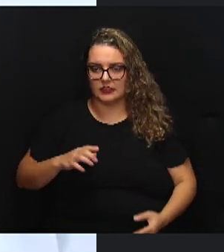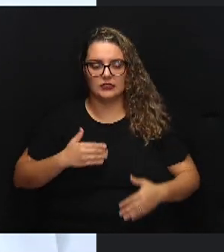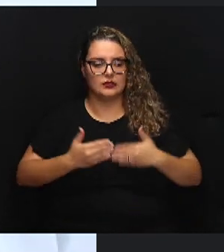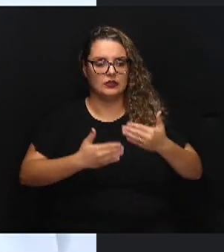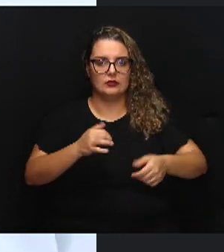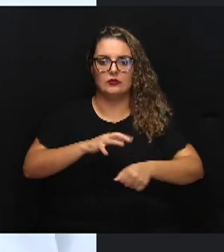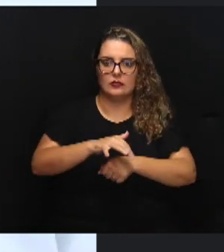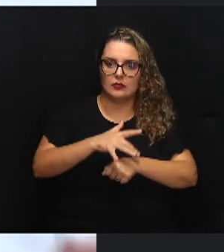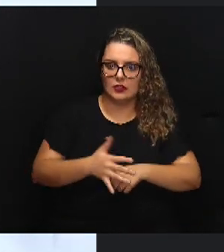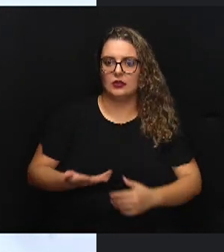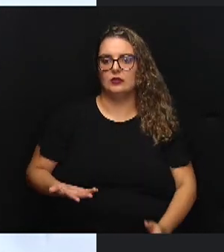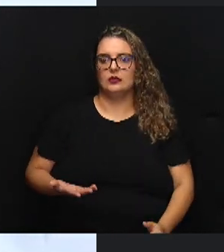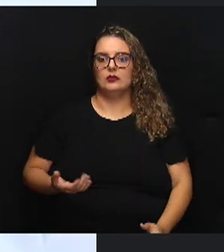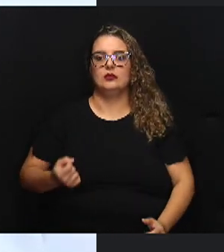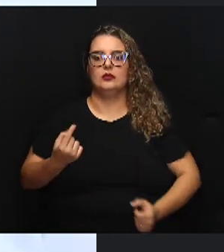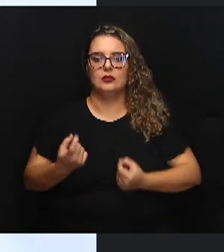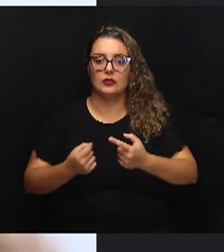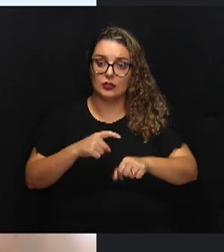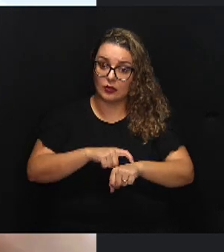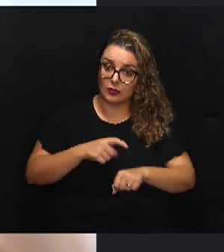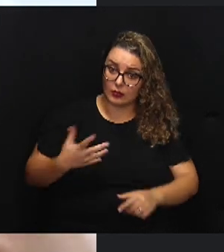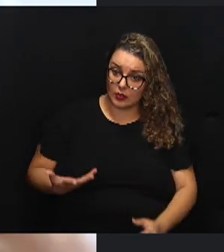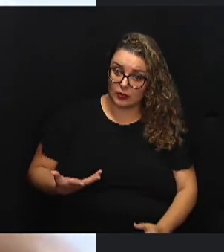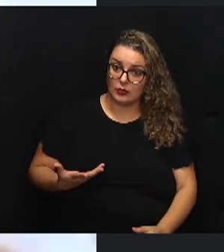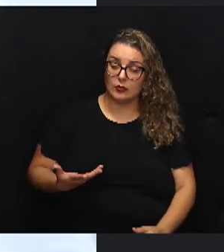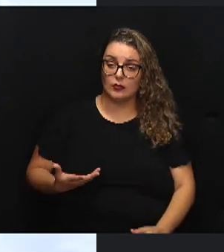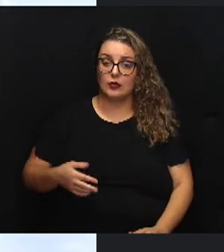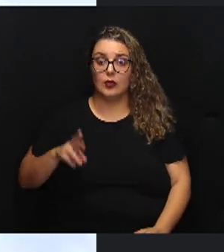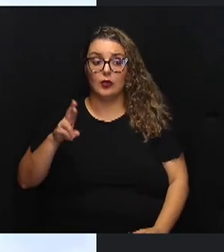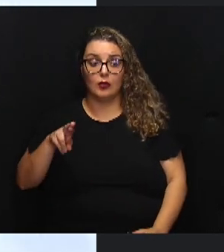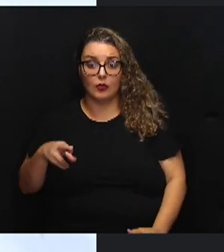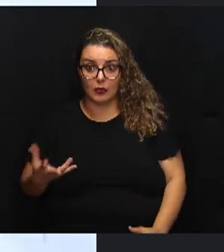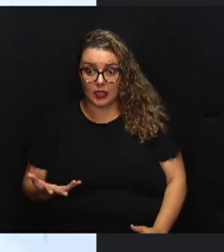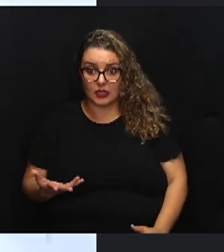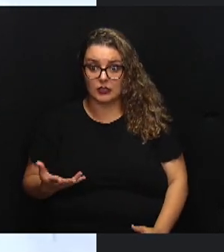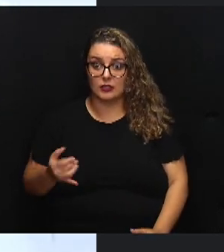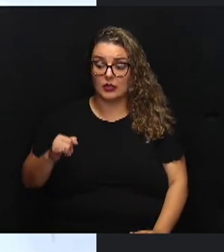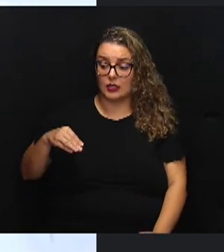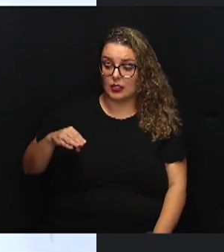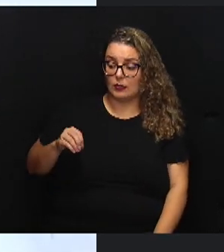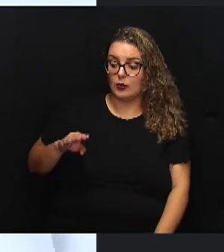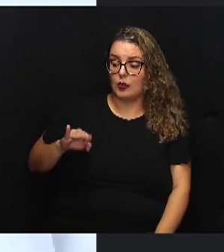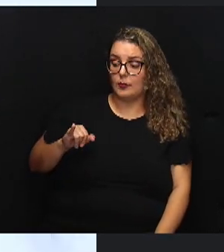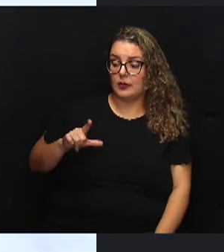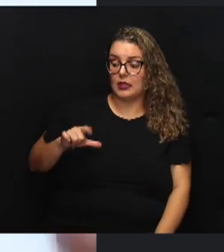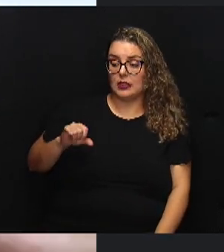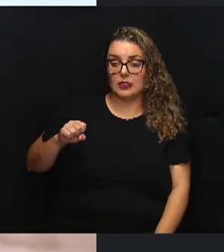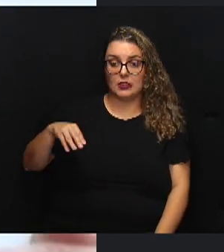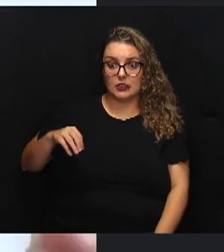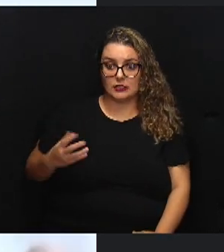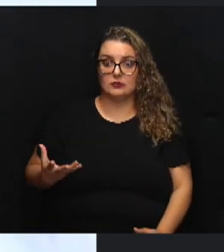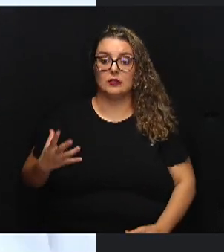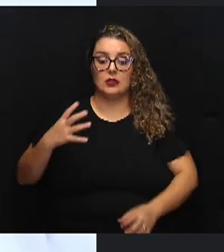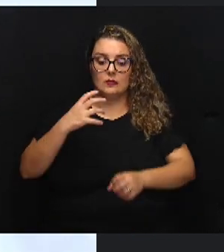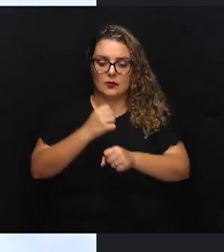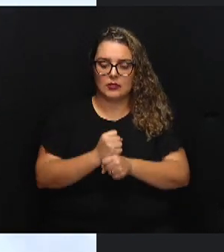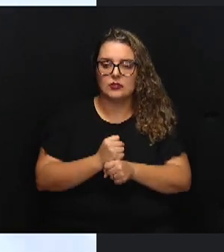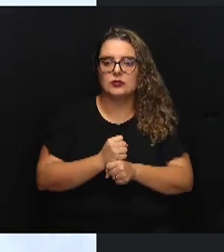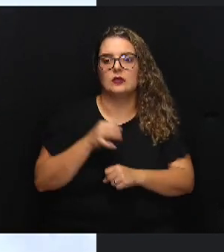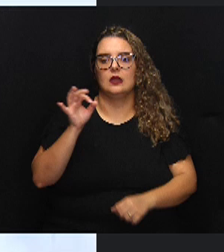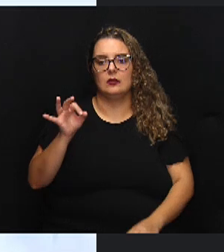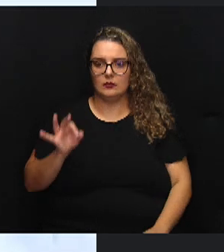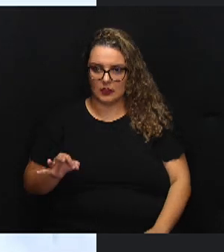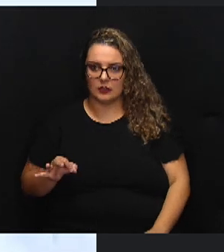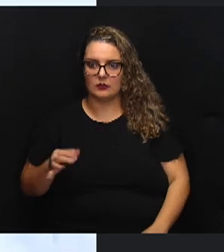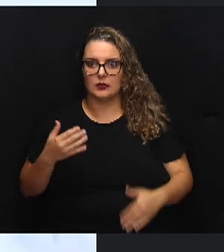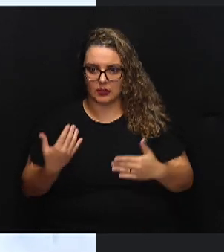ou infeccioso num determinado momento, um motivo de imobilismo, que se some a essa tendência e